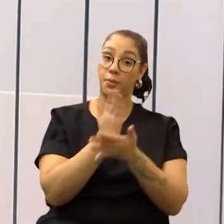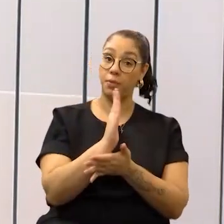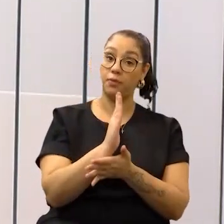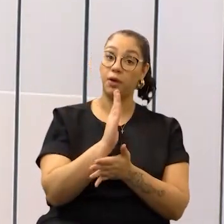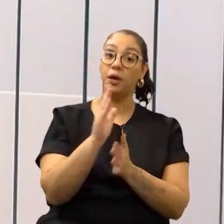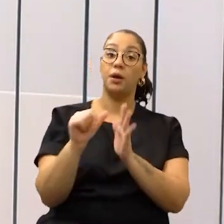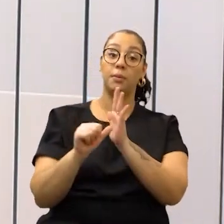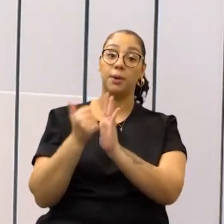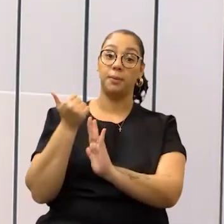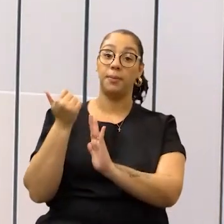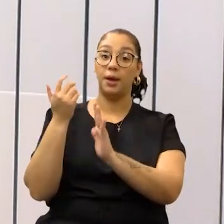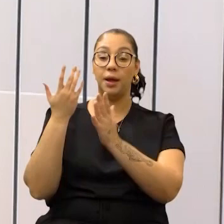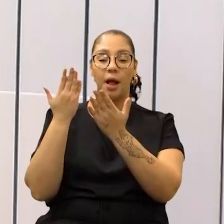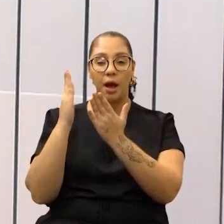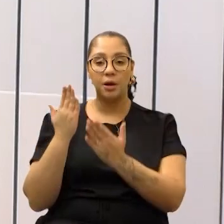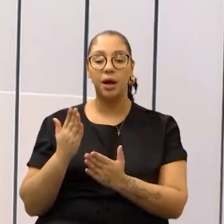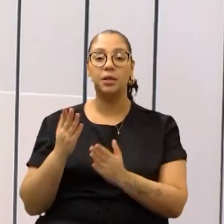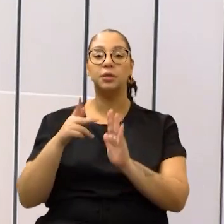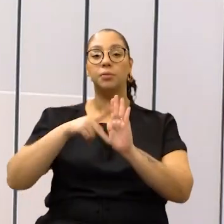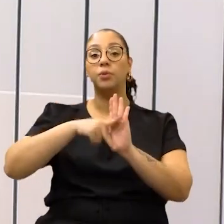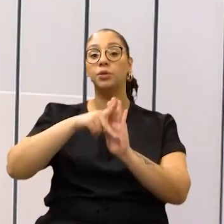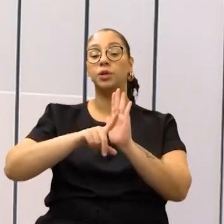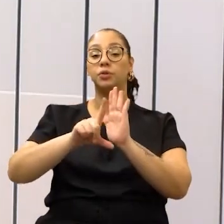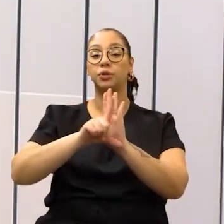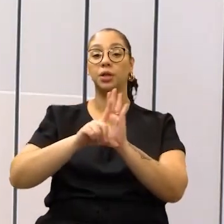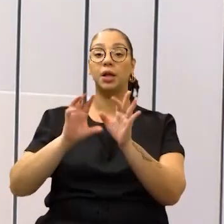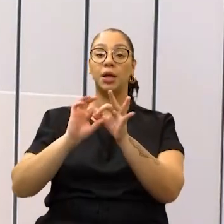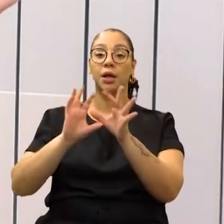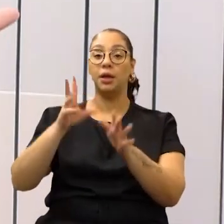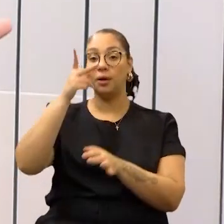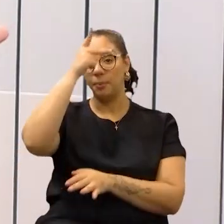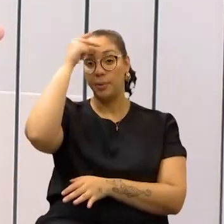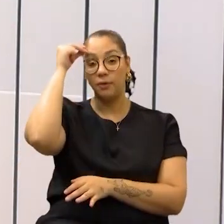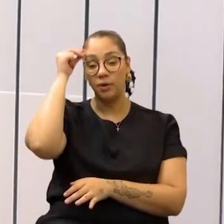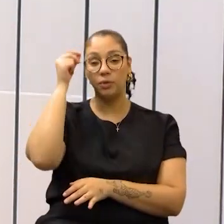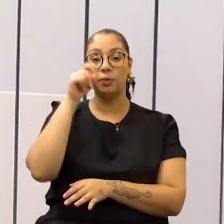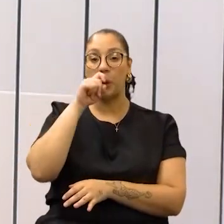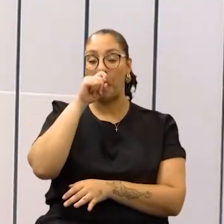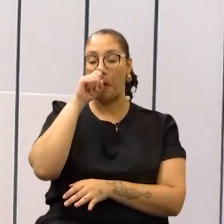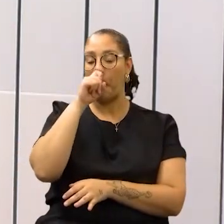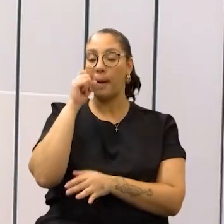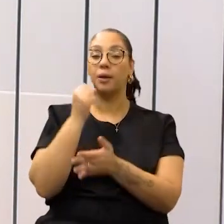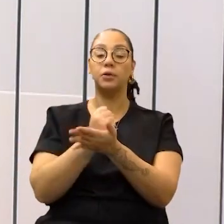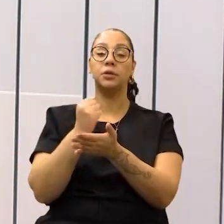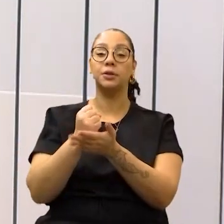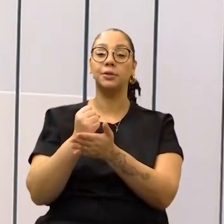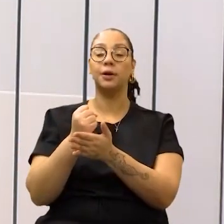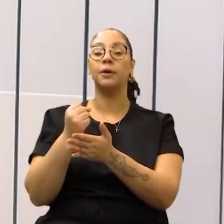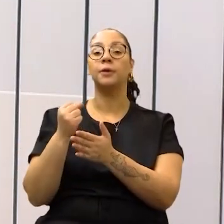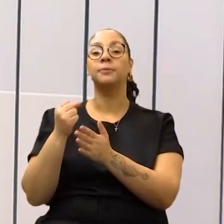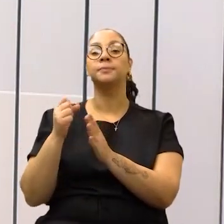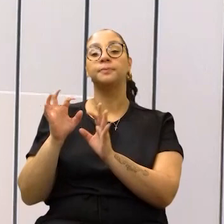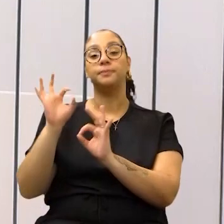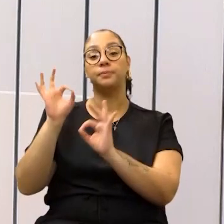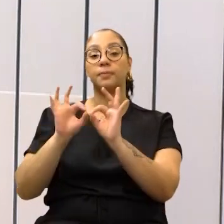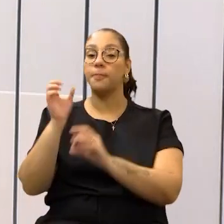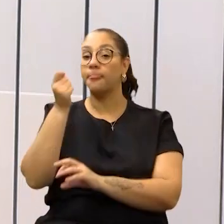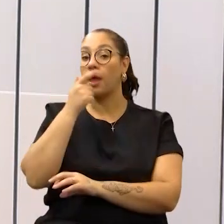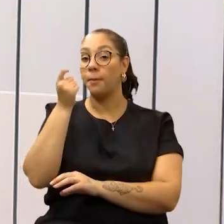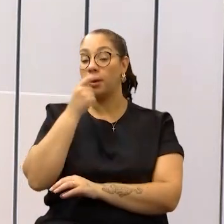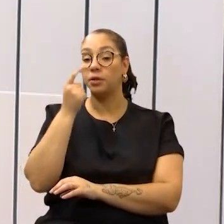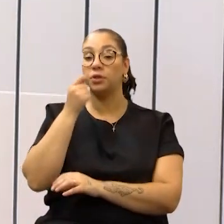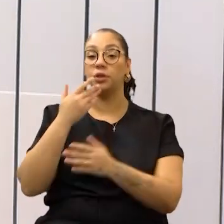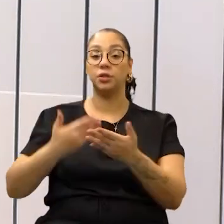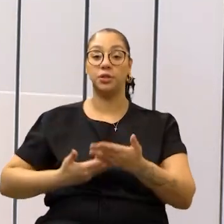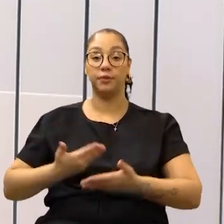vereadores aprovaram em primeira análise o projeto de lei que autoriza a Prefeitura a contratar um plano de medicamentos